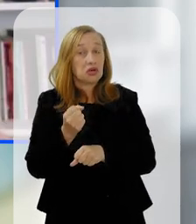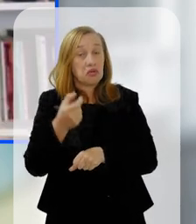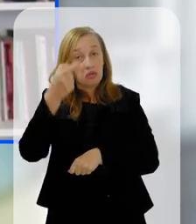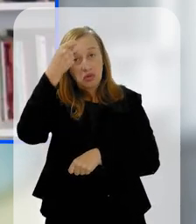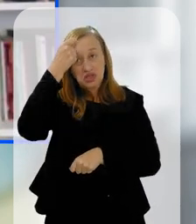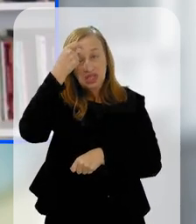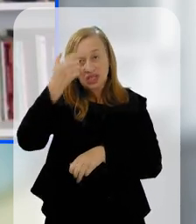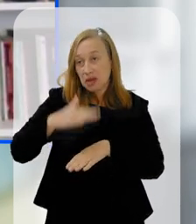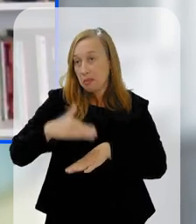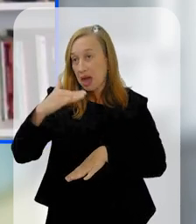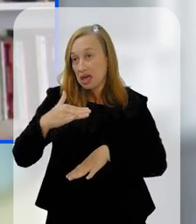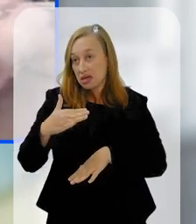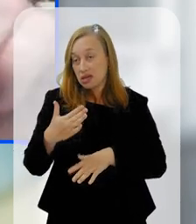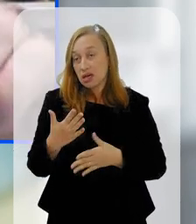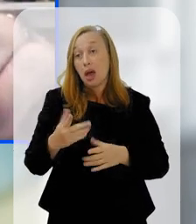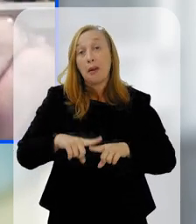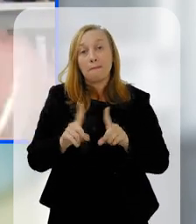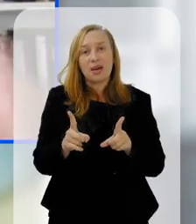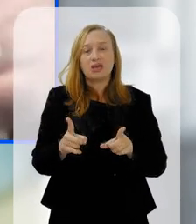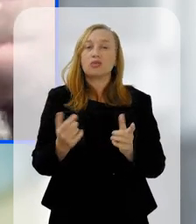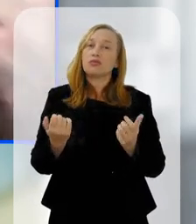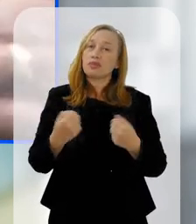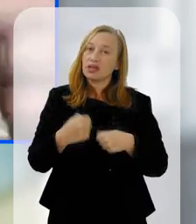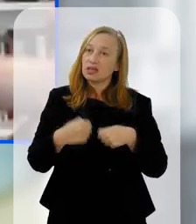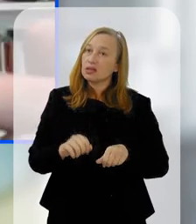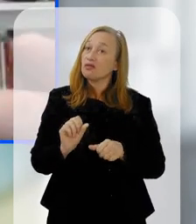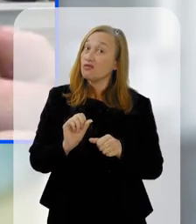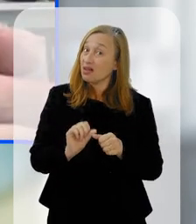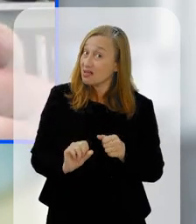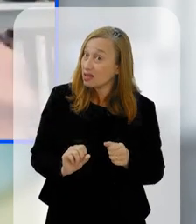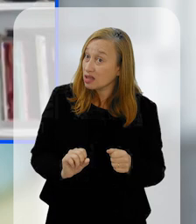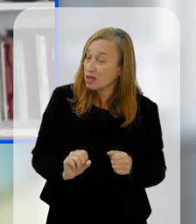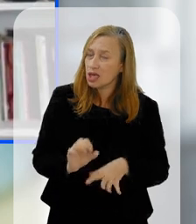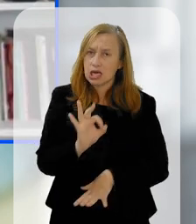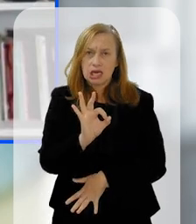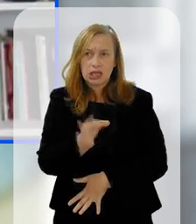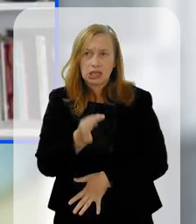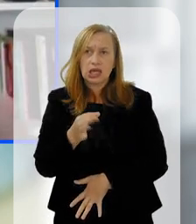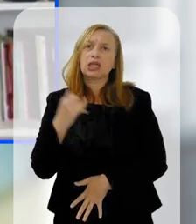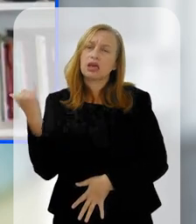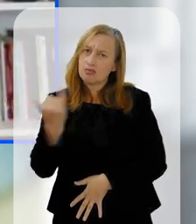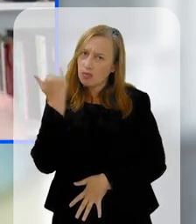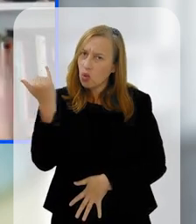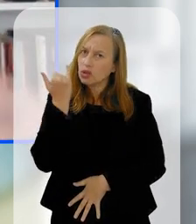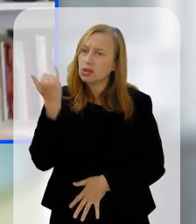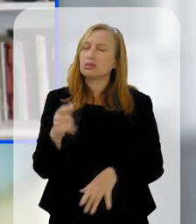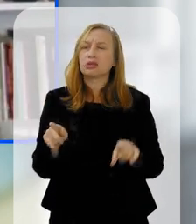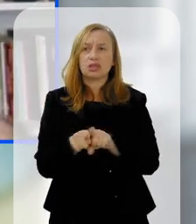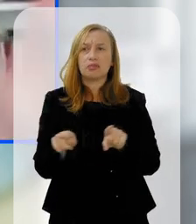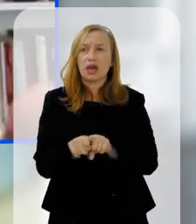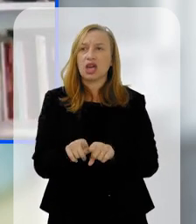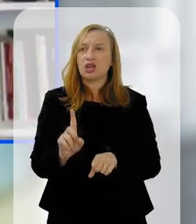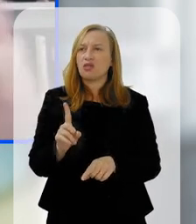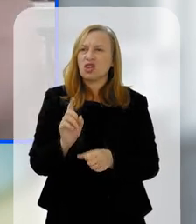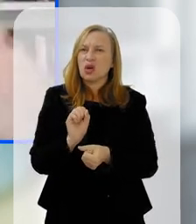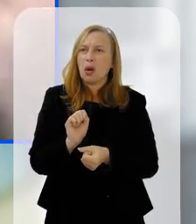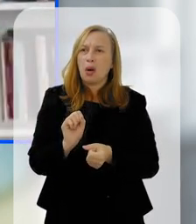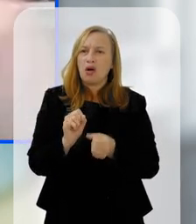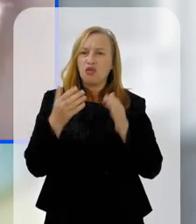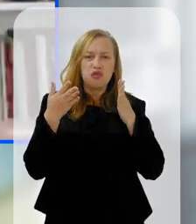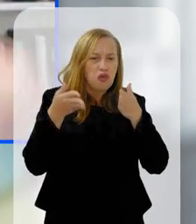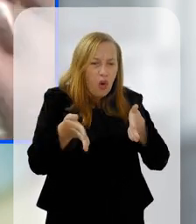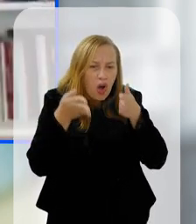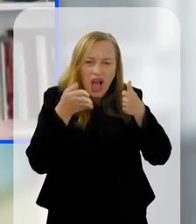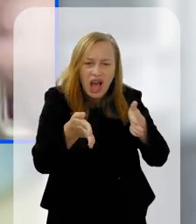construção mais consciente. Agora, dentro do que precisa ser feito, e aí é óbvio que é muito importante que a gente também não fique